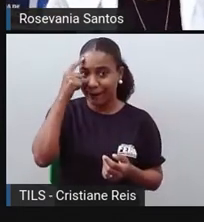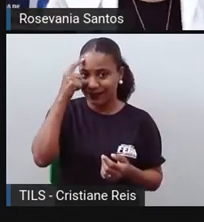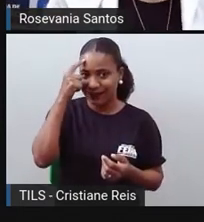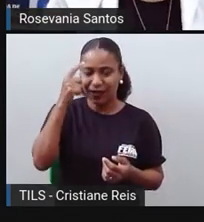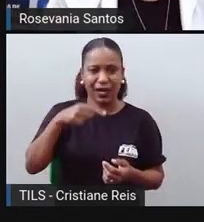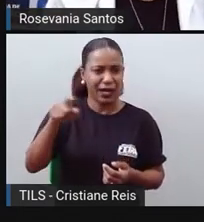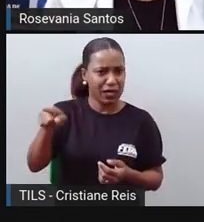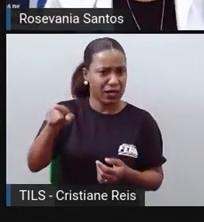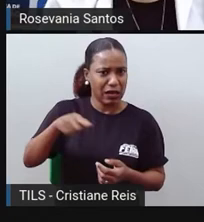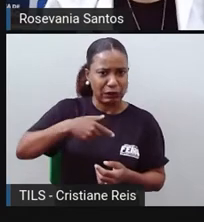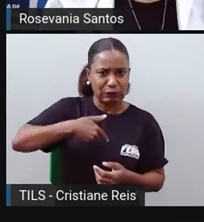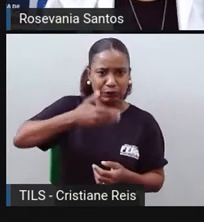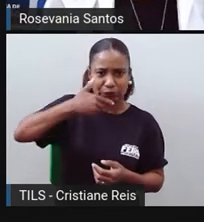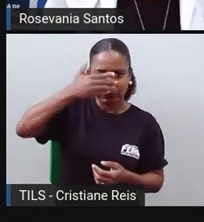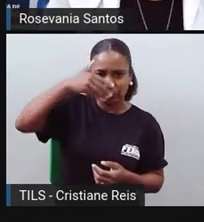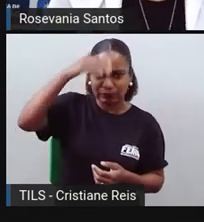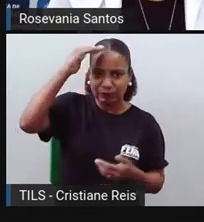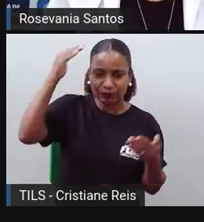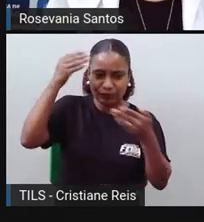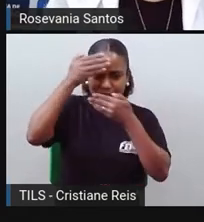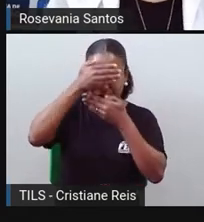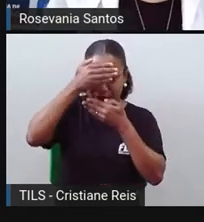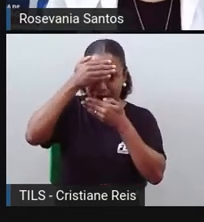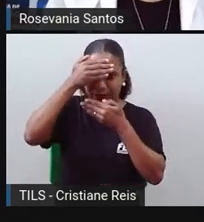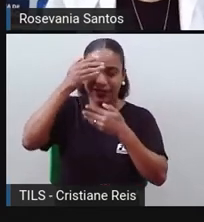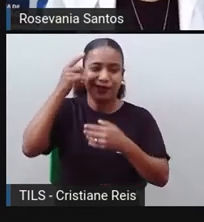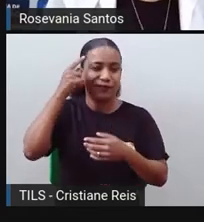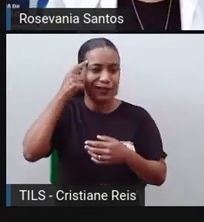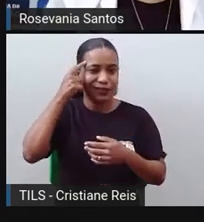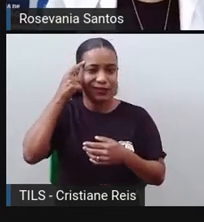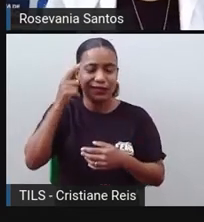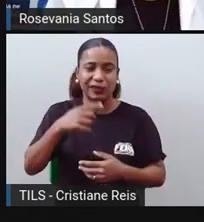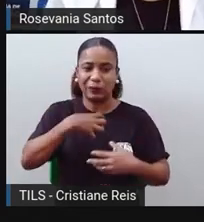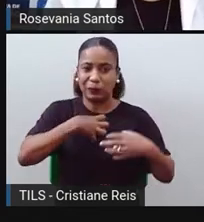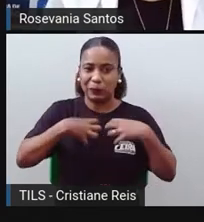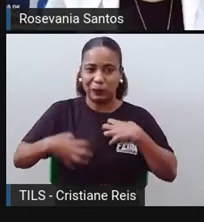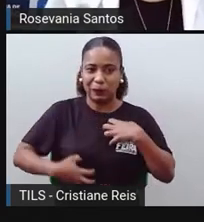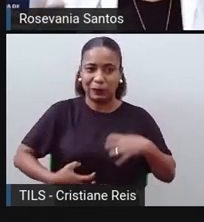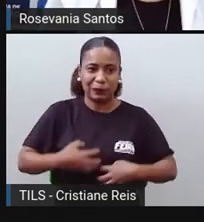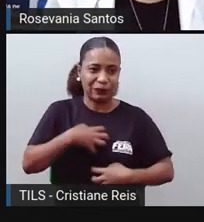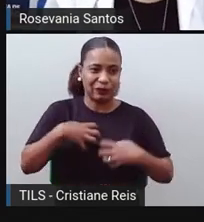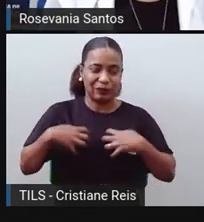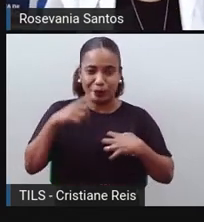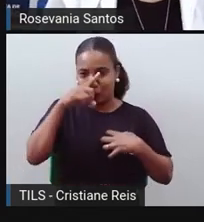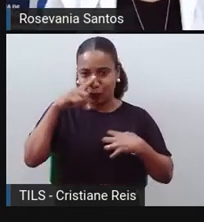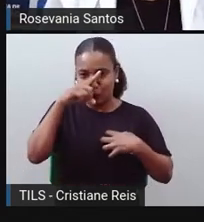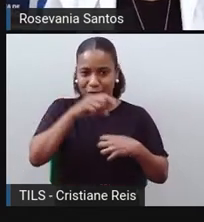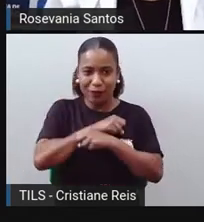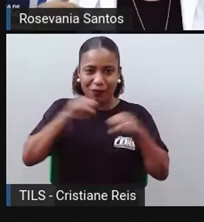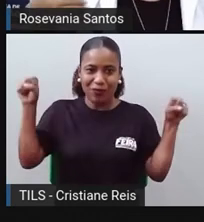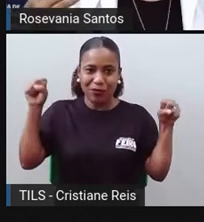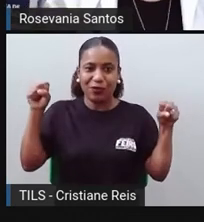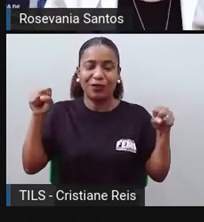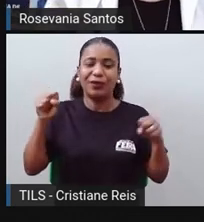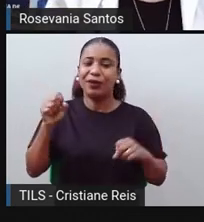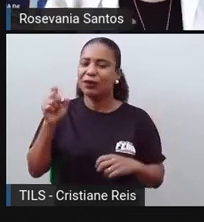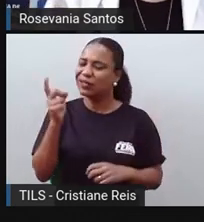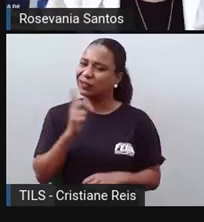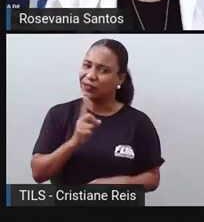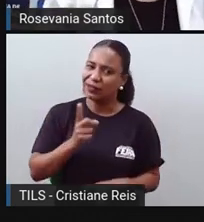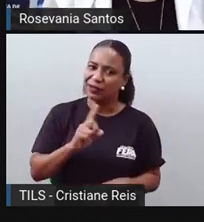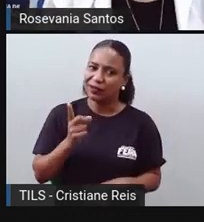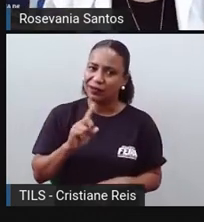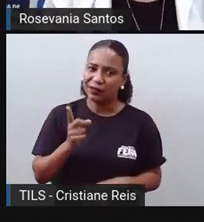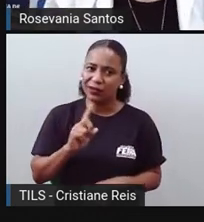errada de que todos são terroristas, e na realidade a gente sabe, né, que não são. Mas os extremismos e a pouca